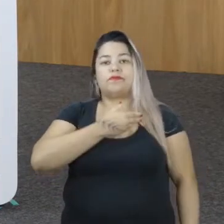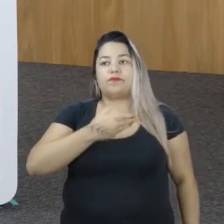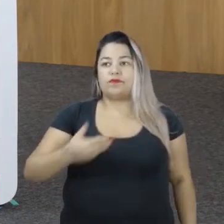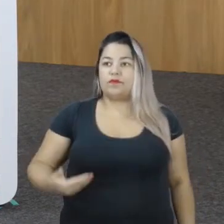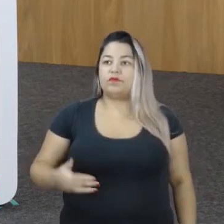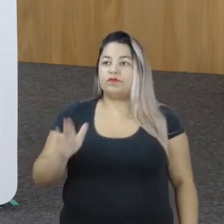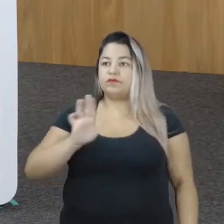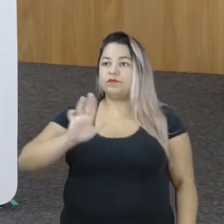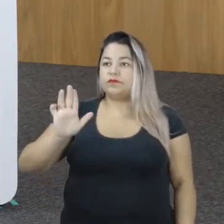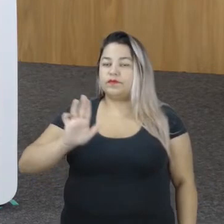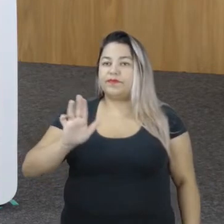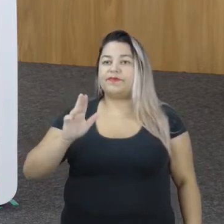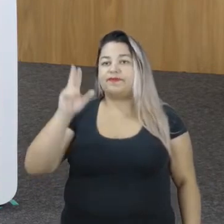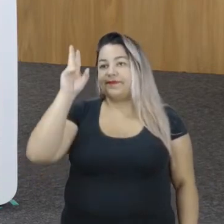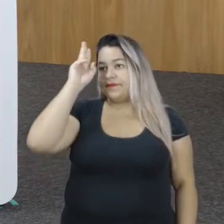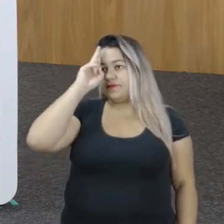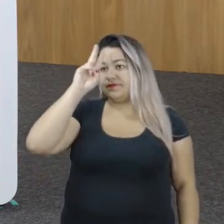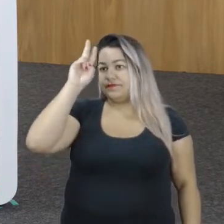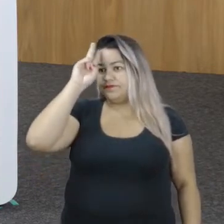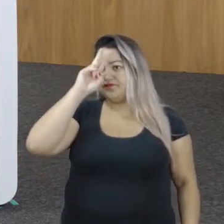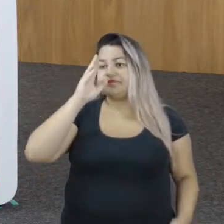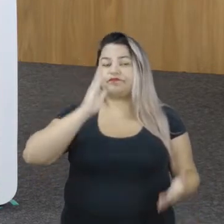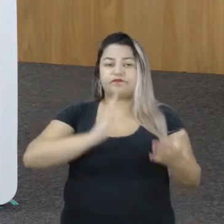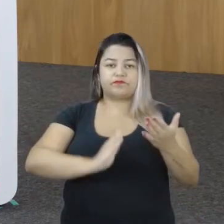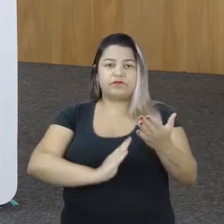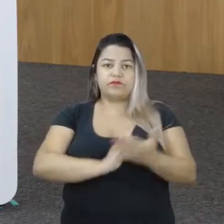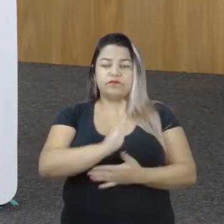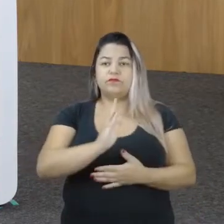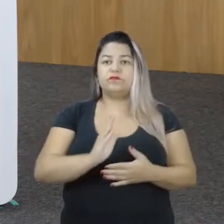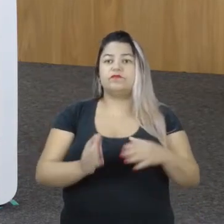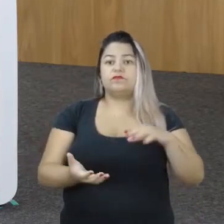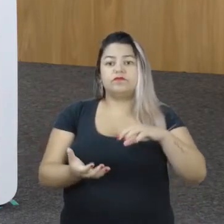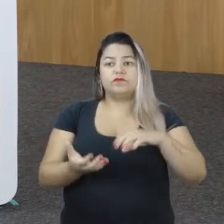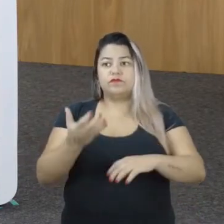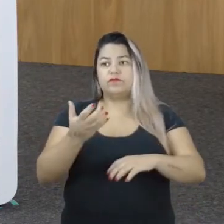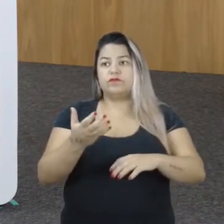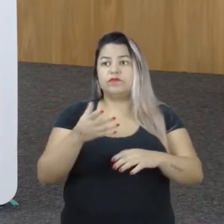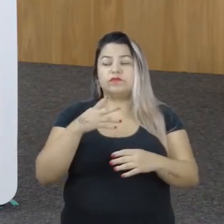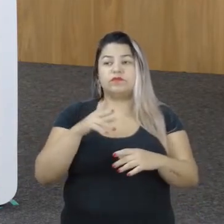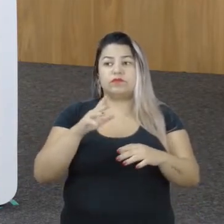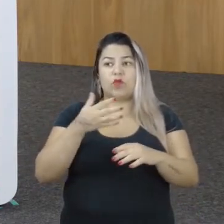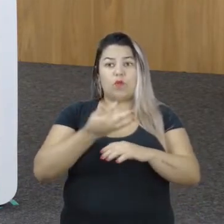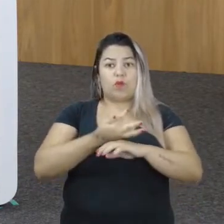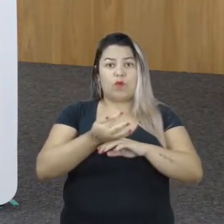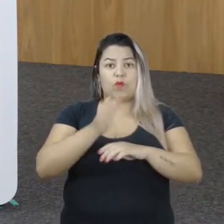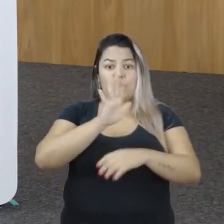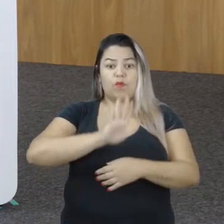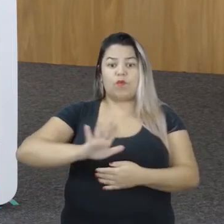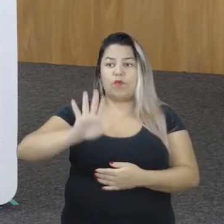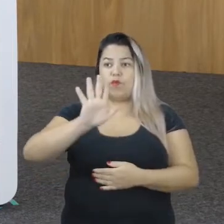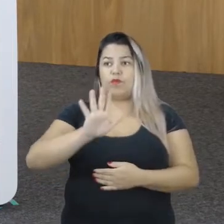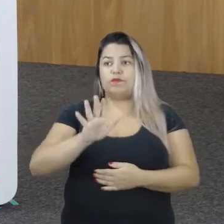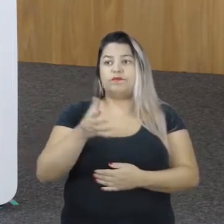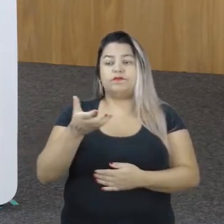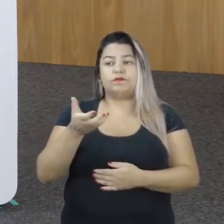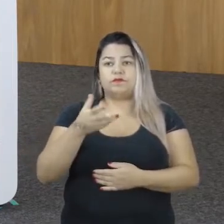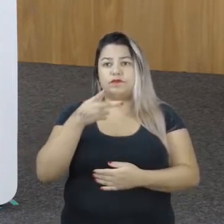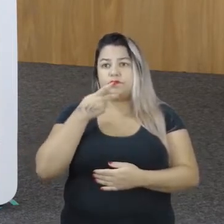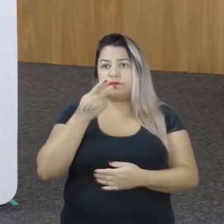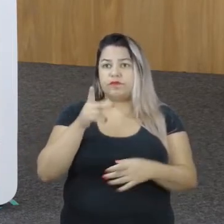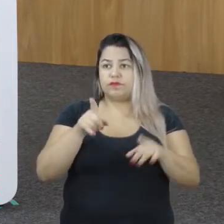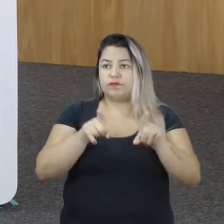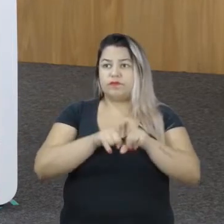e também muito bem lembrado, né, a aprovação pelo Congresso como feriado nacional. Eu queria que a gente falasse